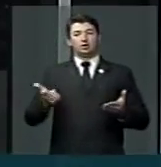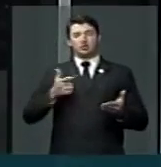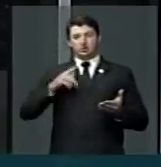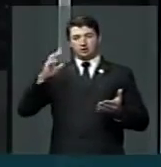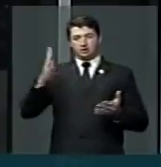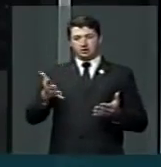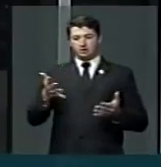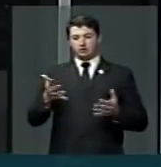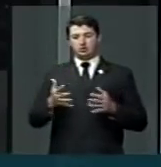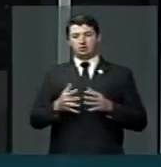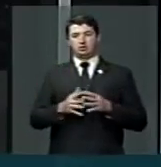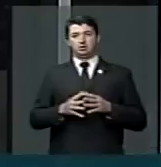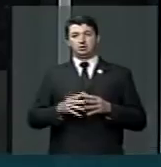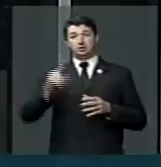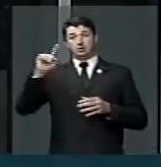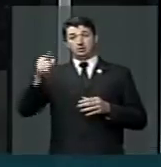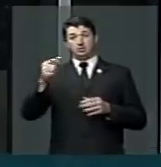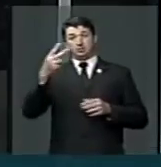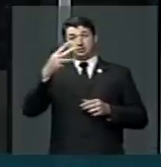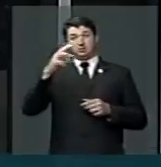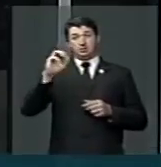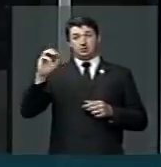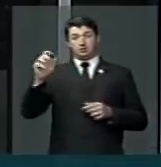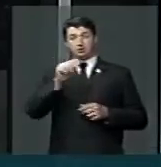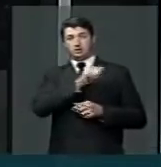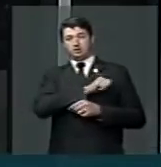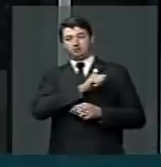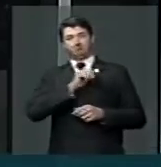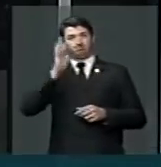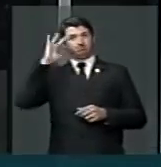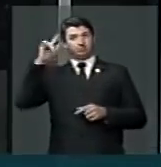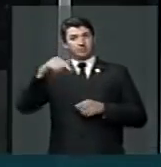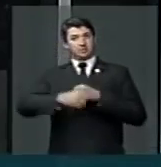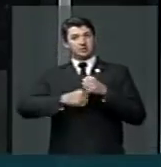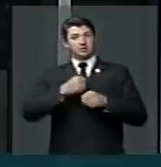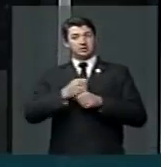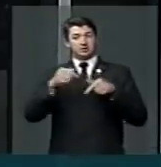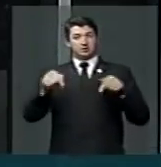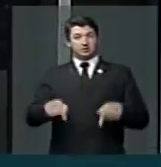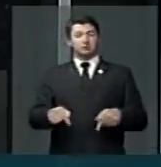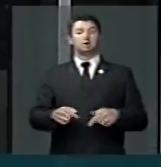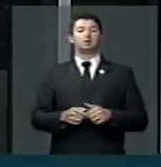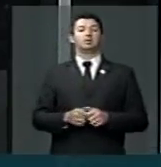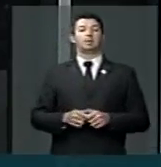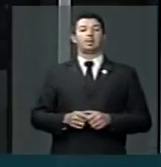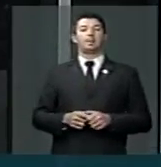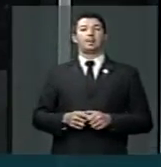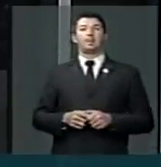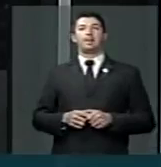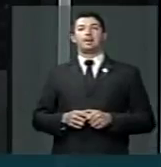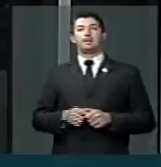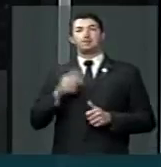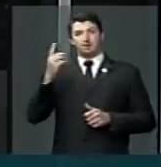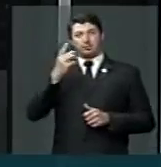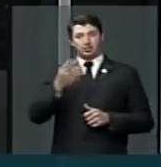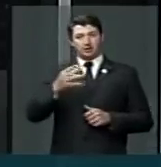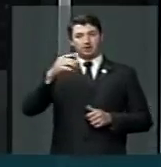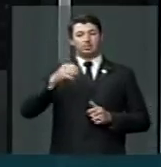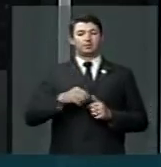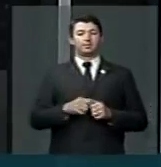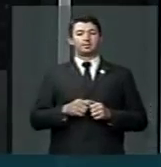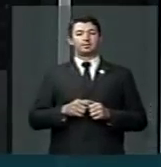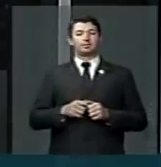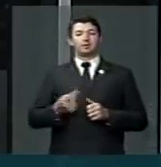com mais de 1.300 alunos, expectativa que esse ano, senhor presidente, esse ano, deputado Nilmar Miranda, nós